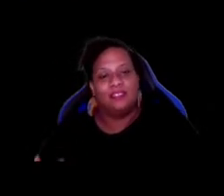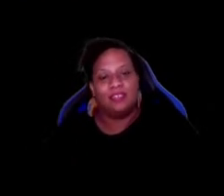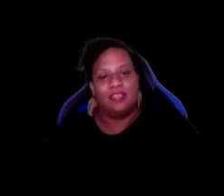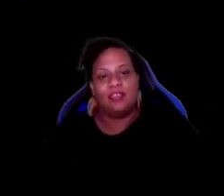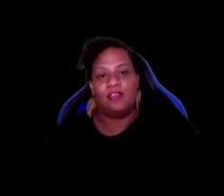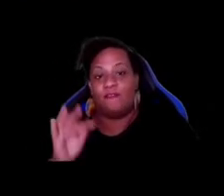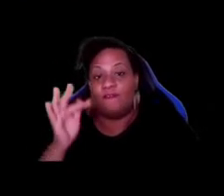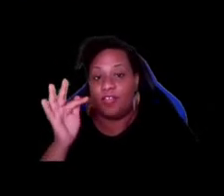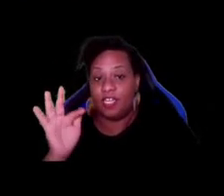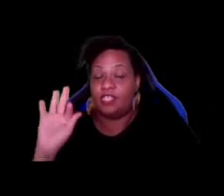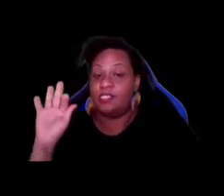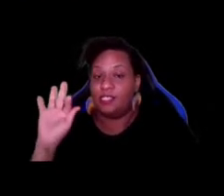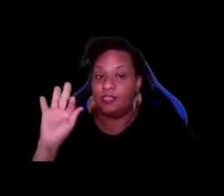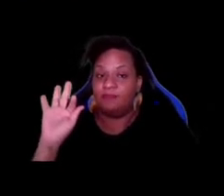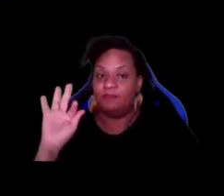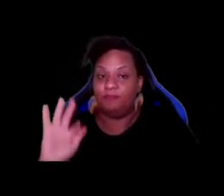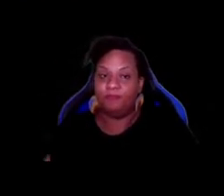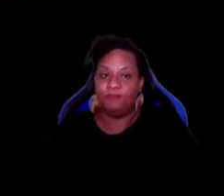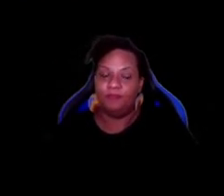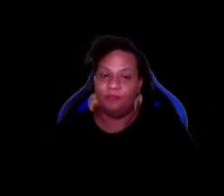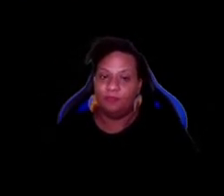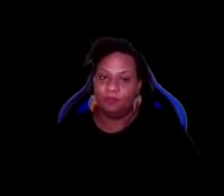França, né,